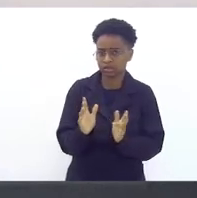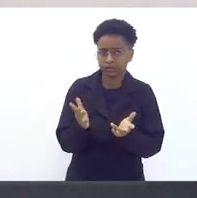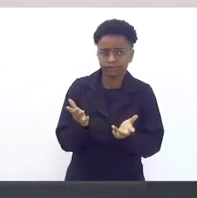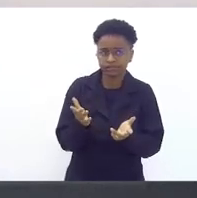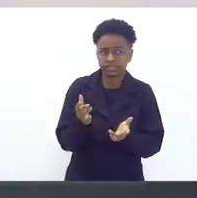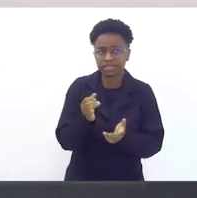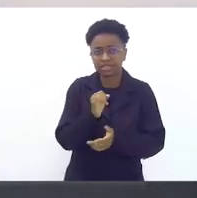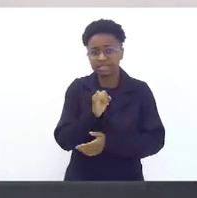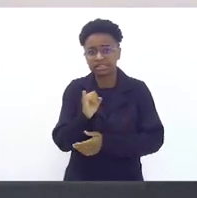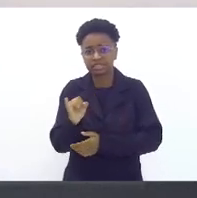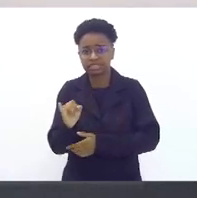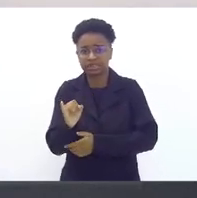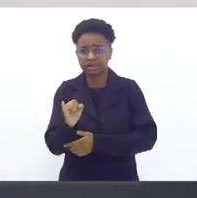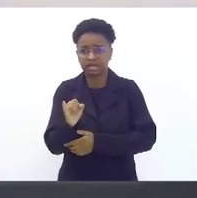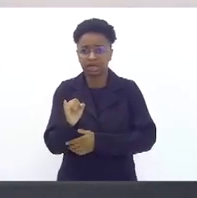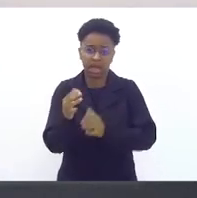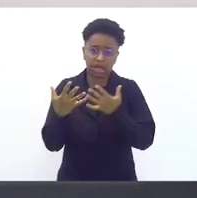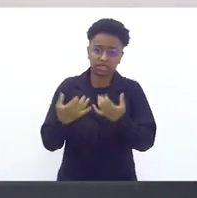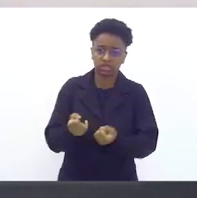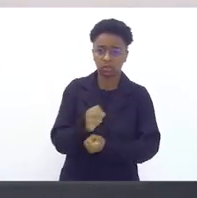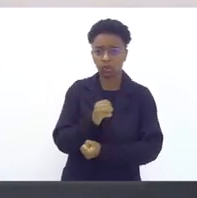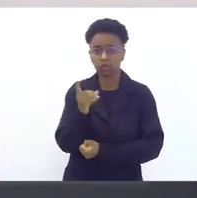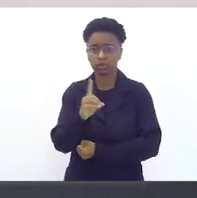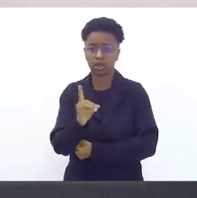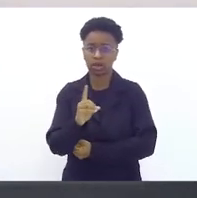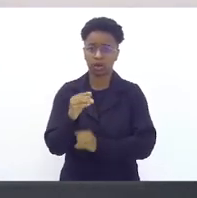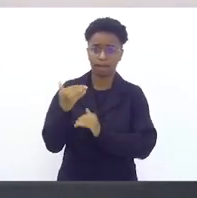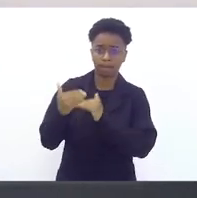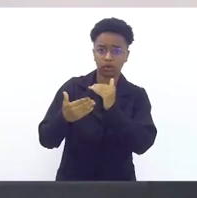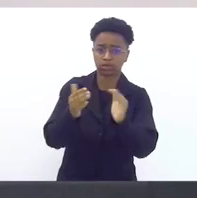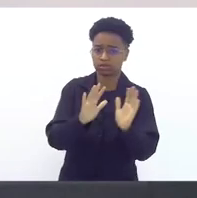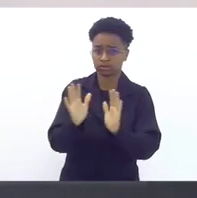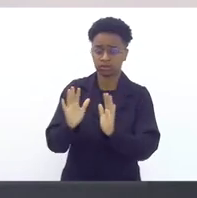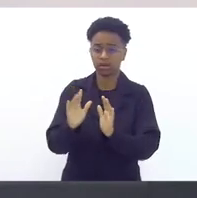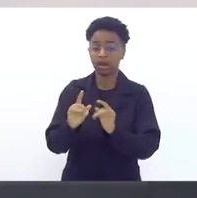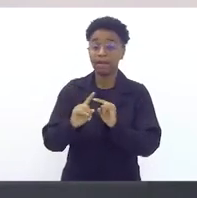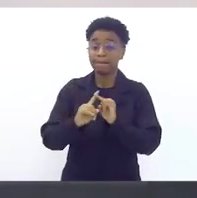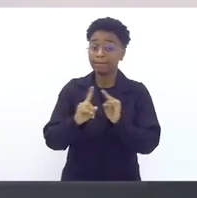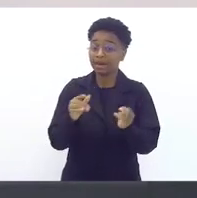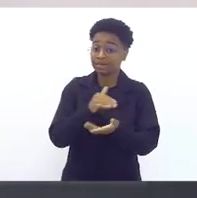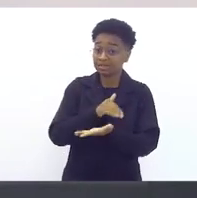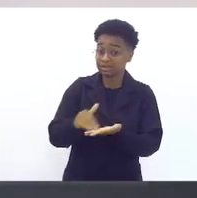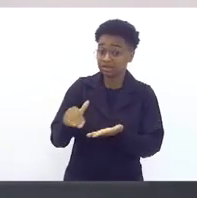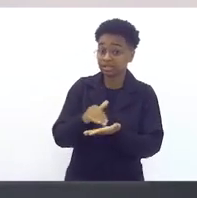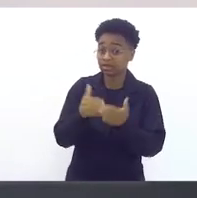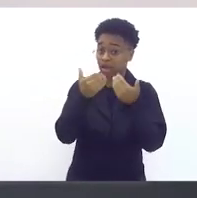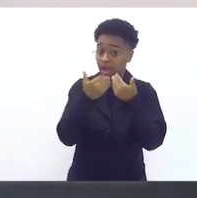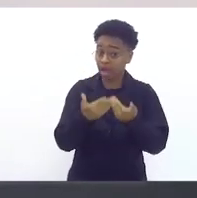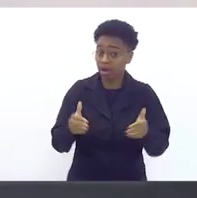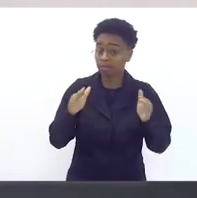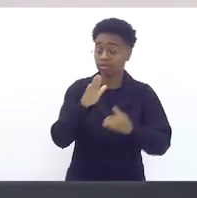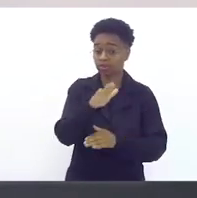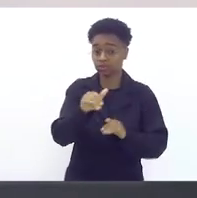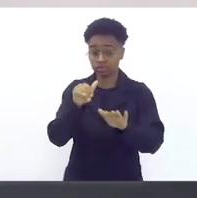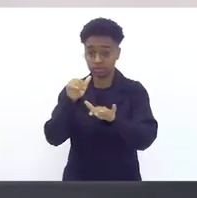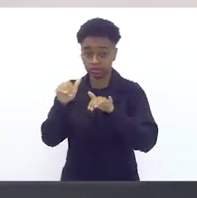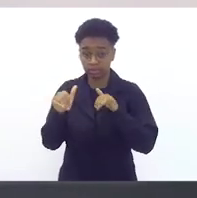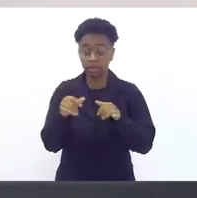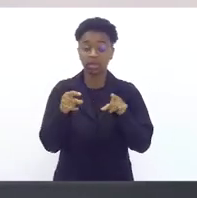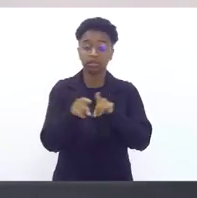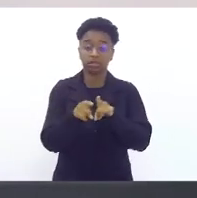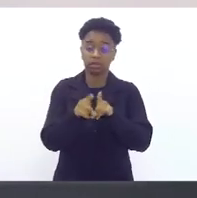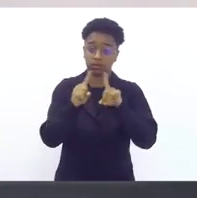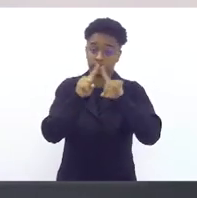se vai ser reconhecido ou não a progressão. A secretaria abriu um chamamento para os